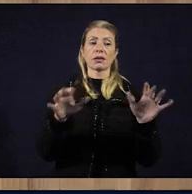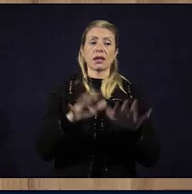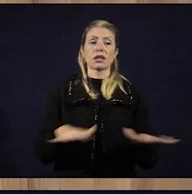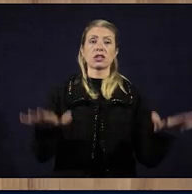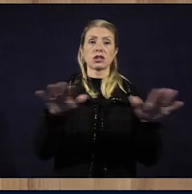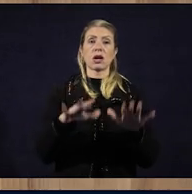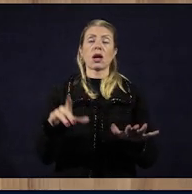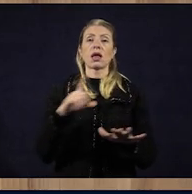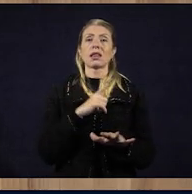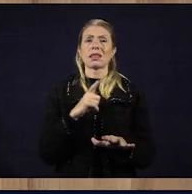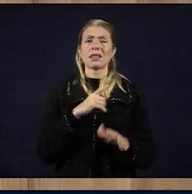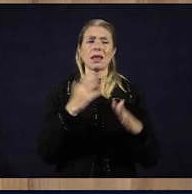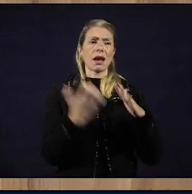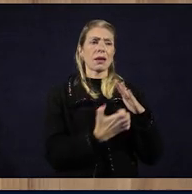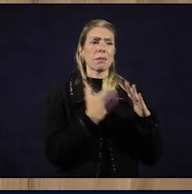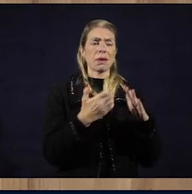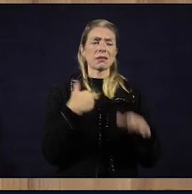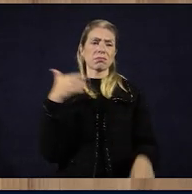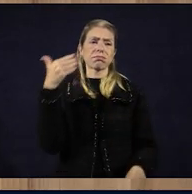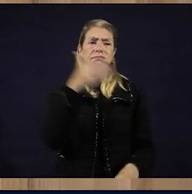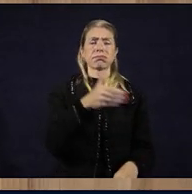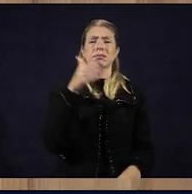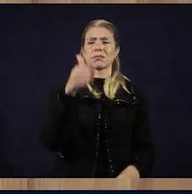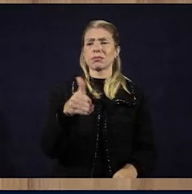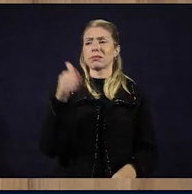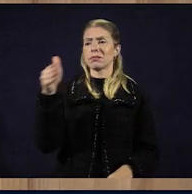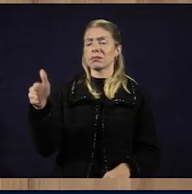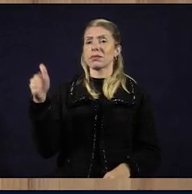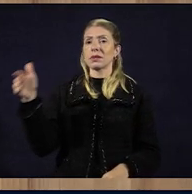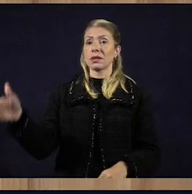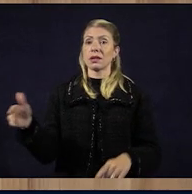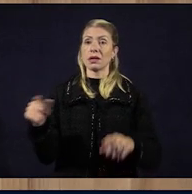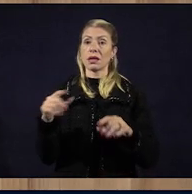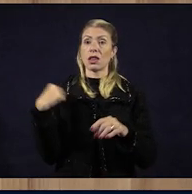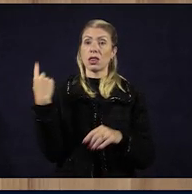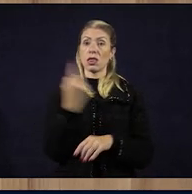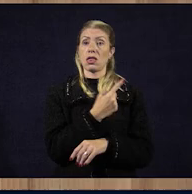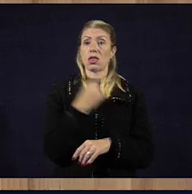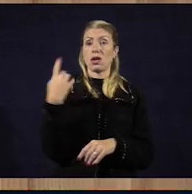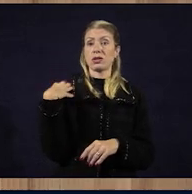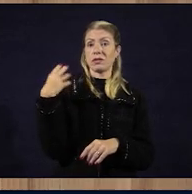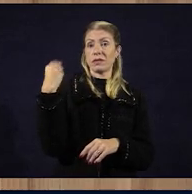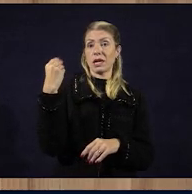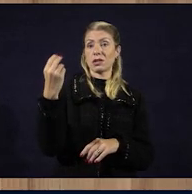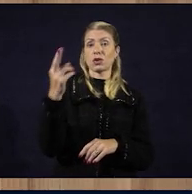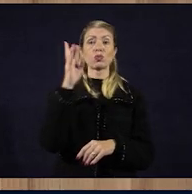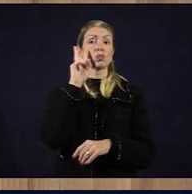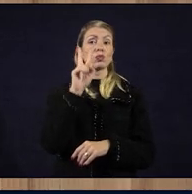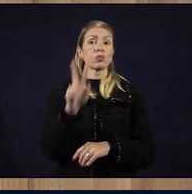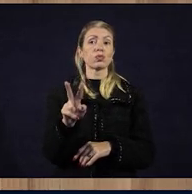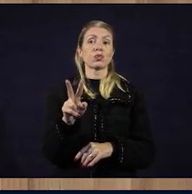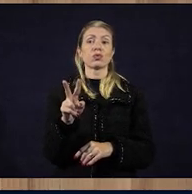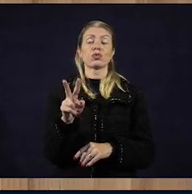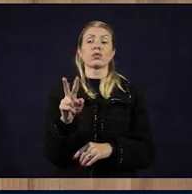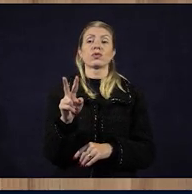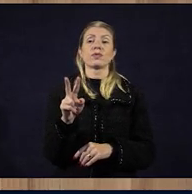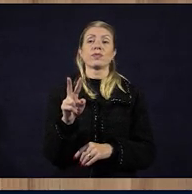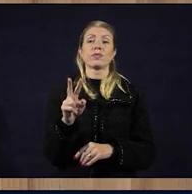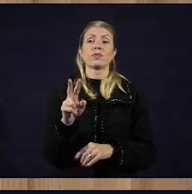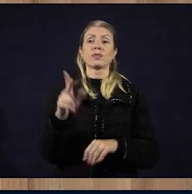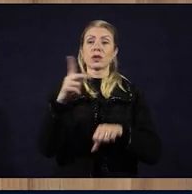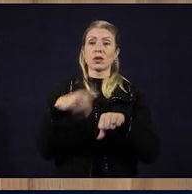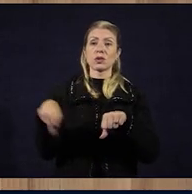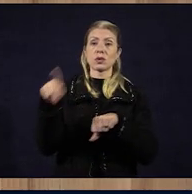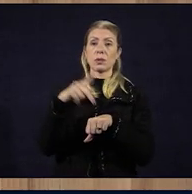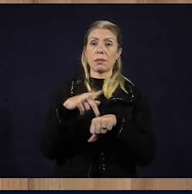satélites Eu tenho um resultado todas a gente viaja muito ali para o Vale do Silício enfim nos países